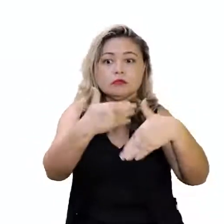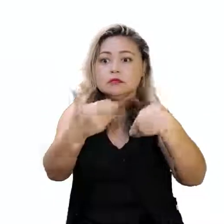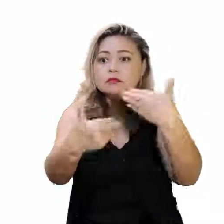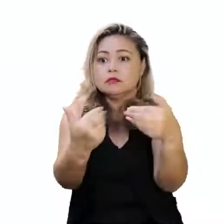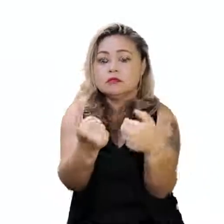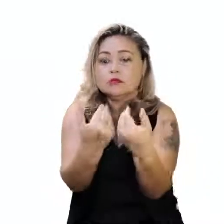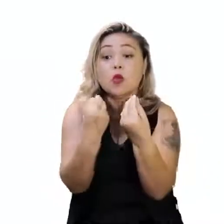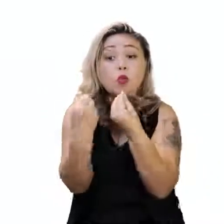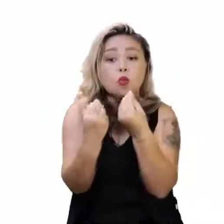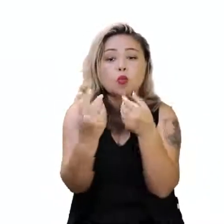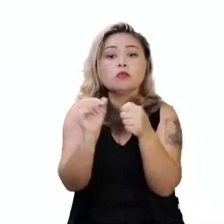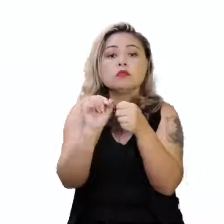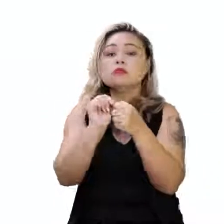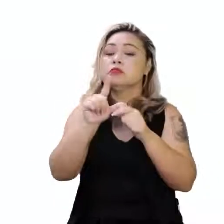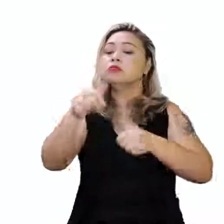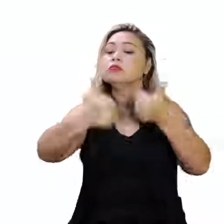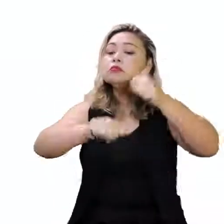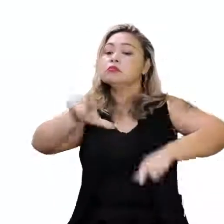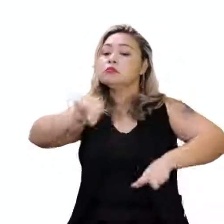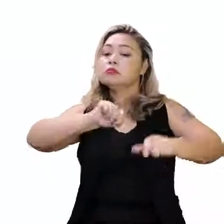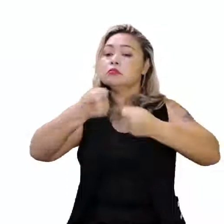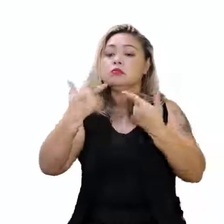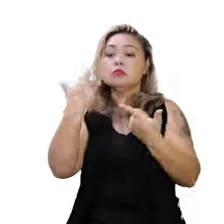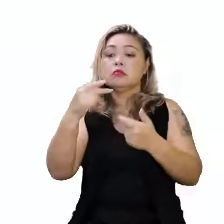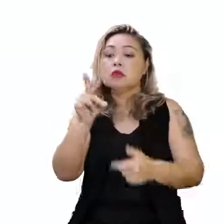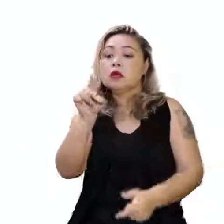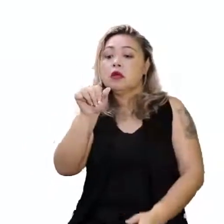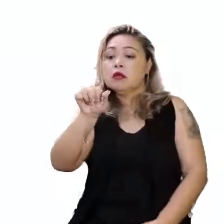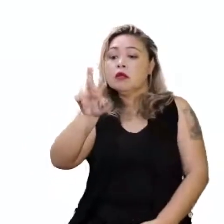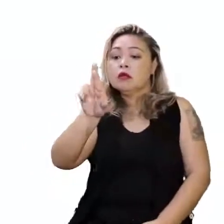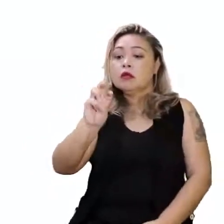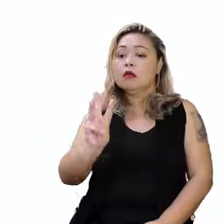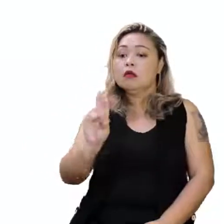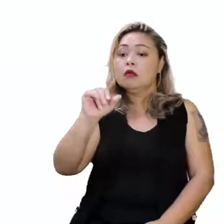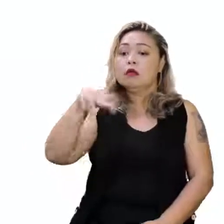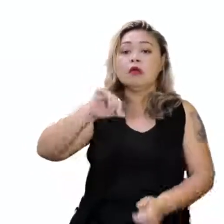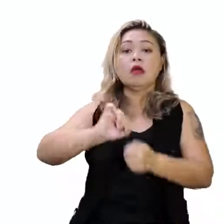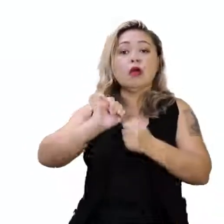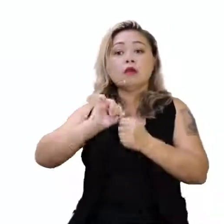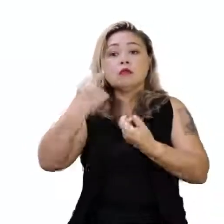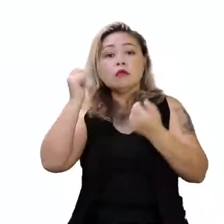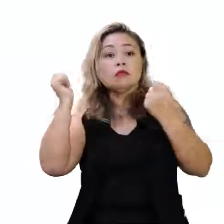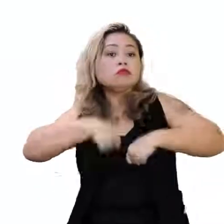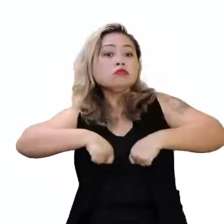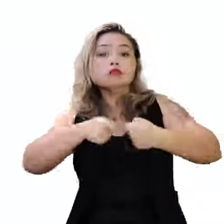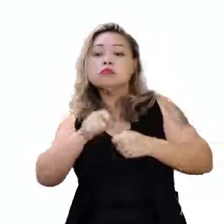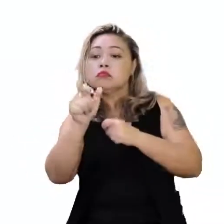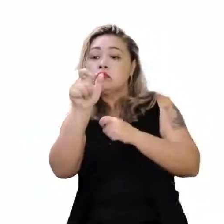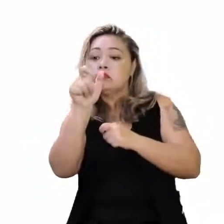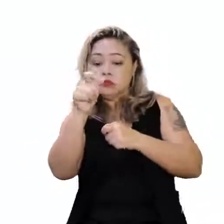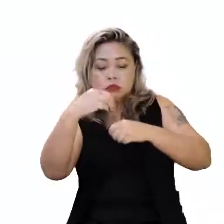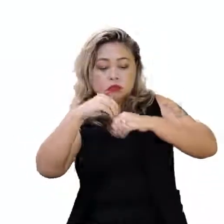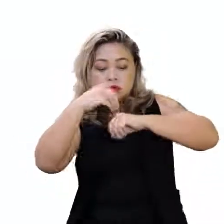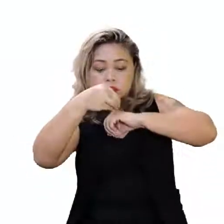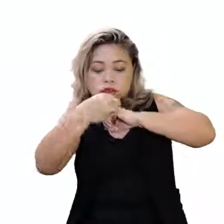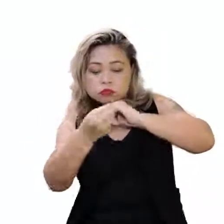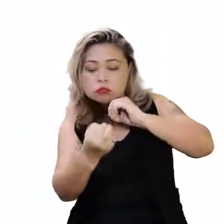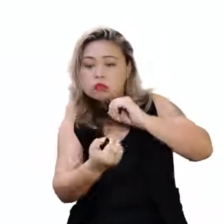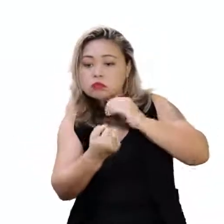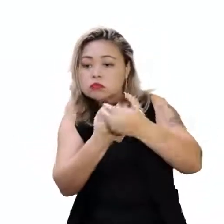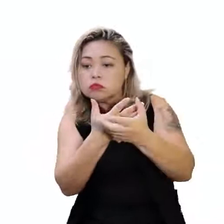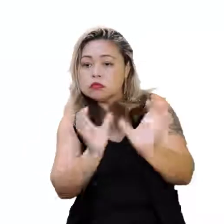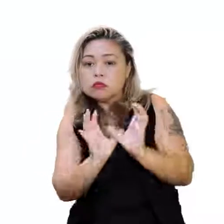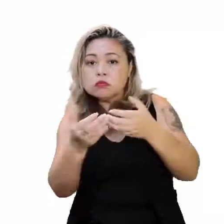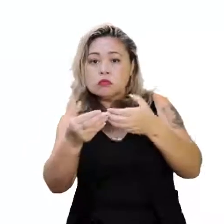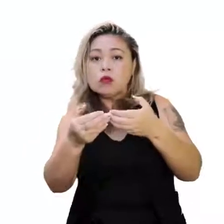evolutivos. Então, a seleção natural revelada por Darwin possibilita aos indivíduos que possuem características benéficas sobreviverem às